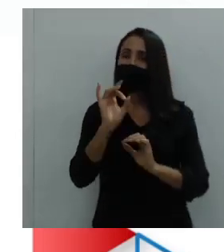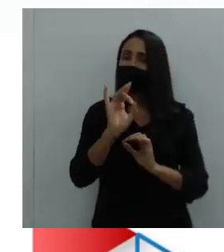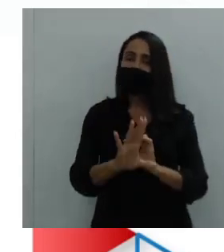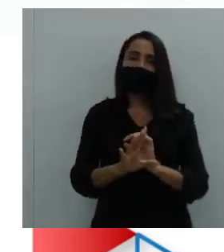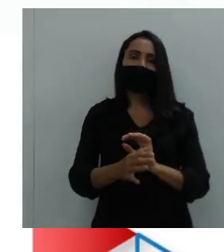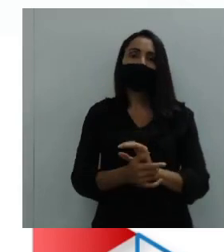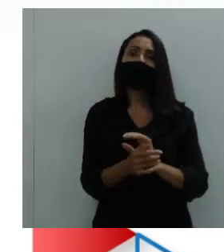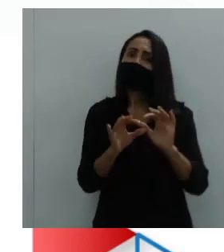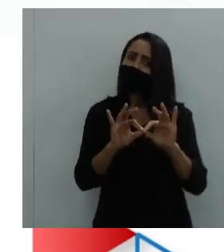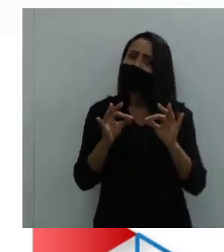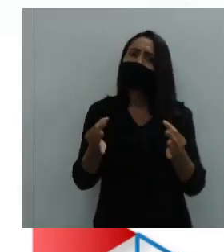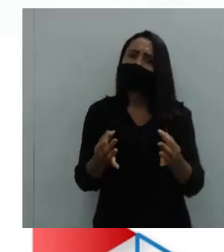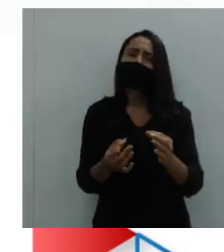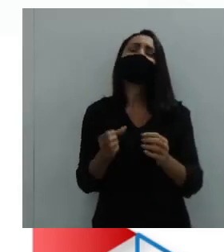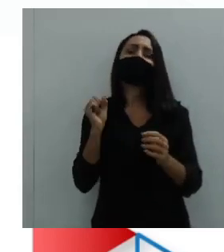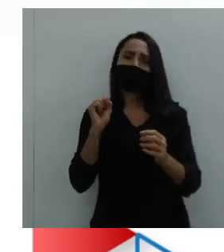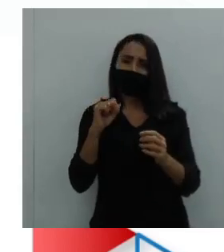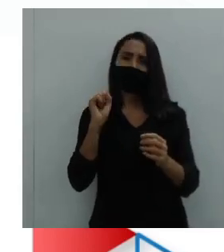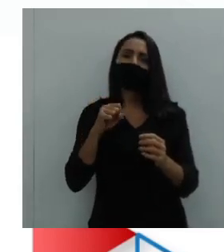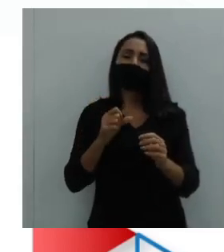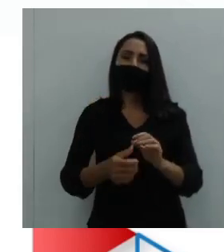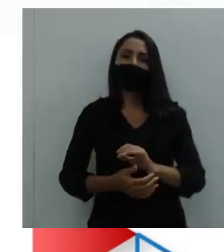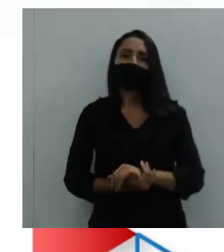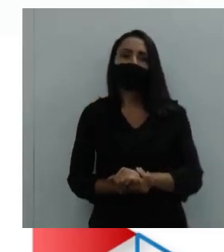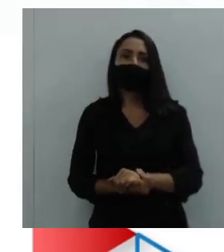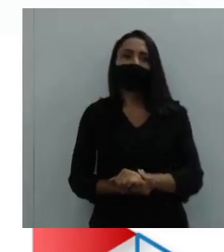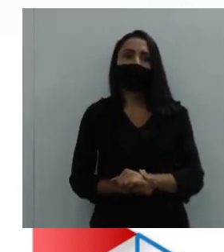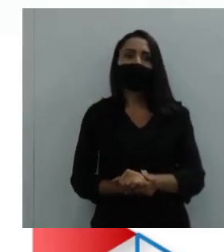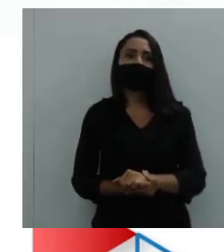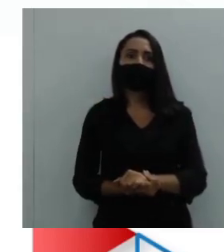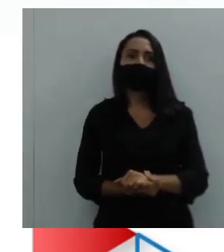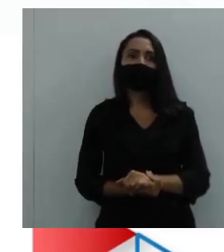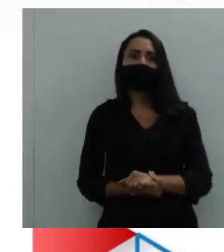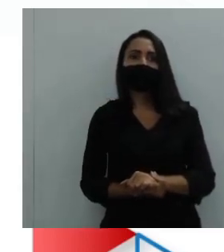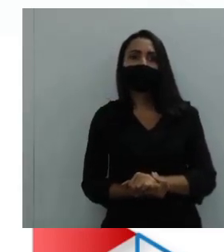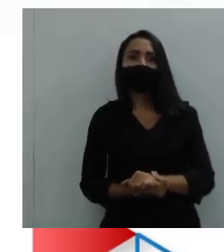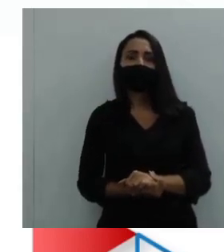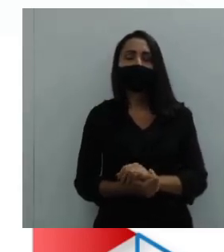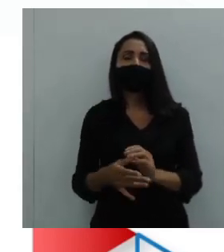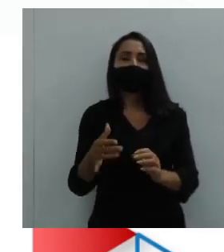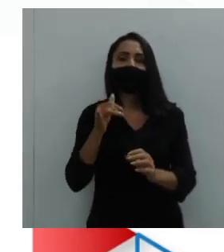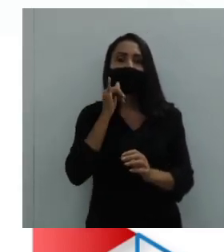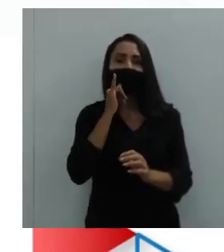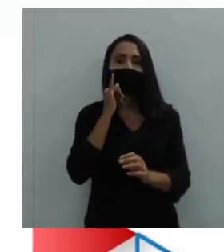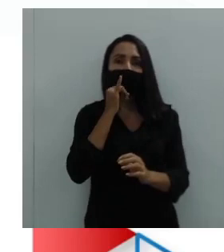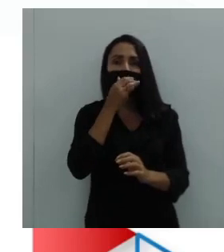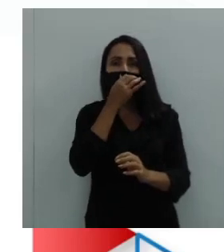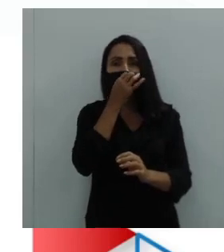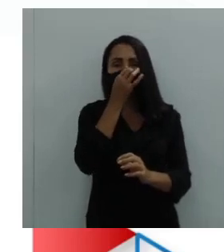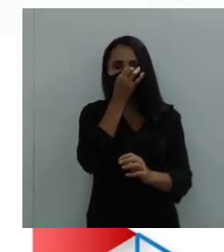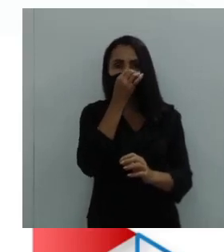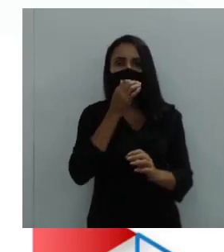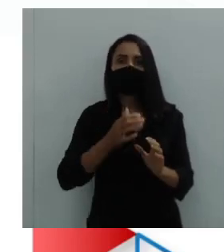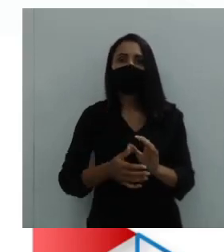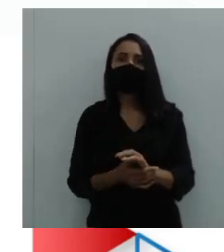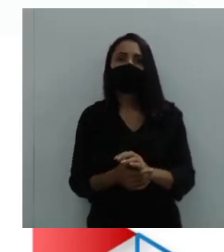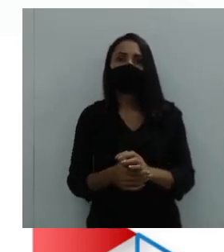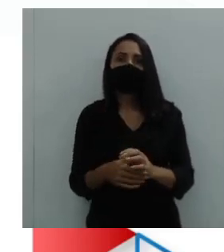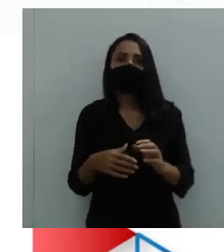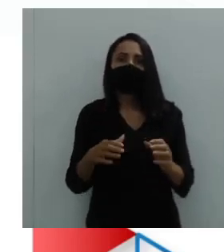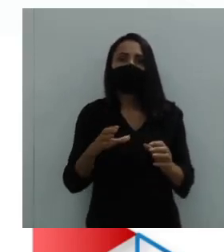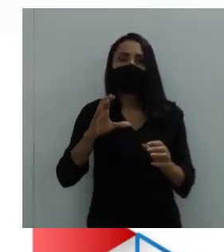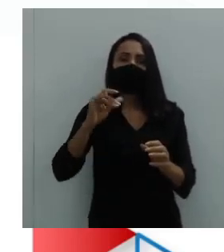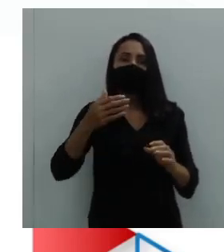É simples assim, professor? Exatamente. Segue aí, ó. E nosso exemplo já claro para vocês. Peguei